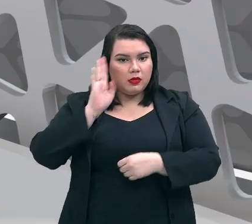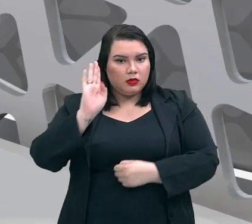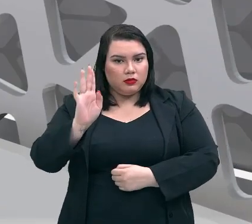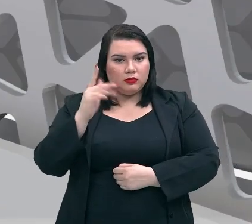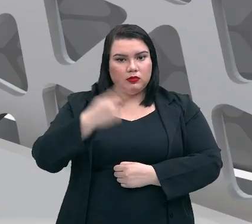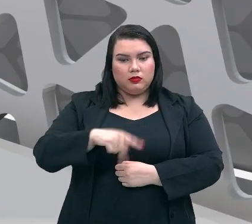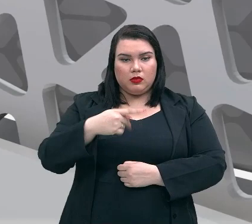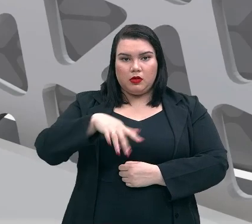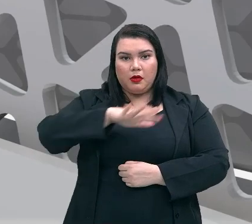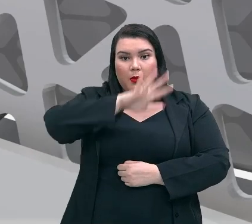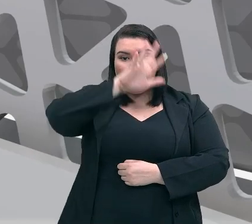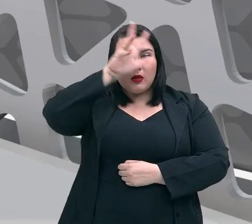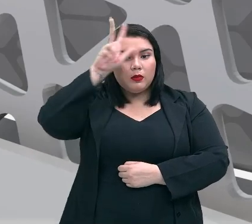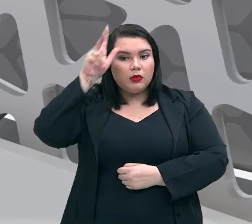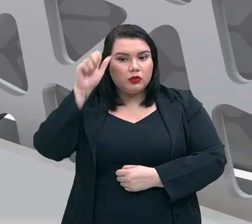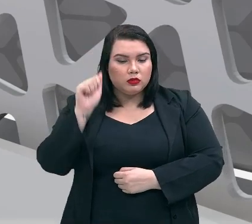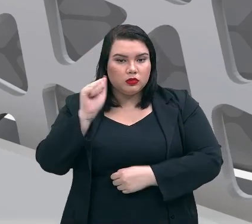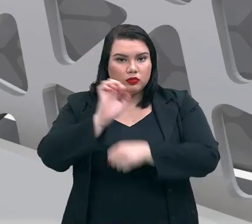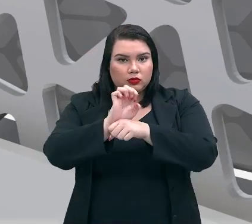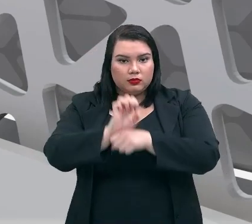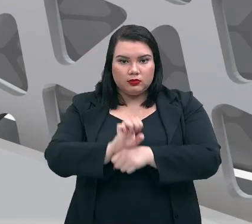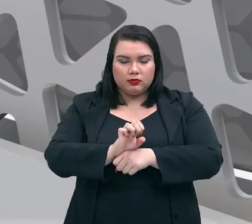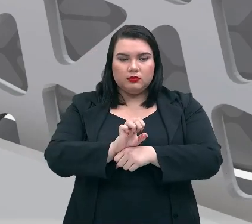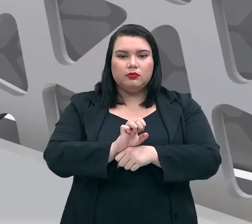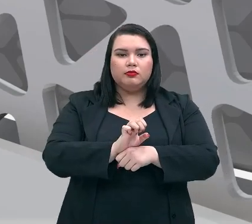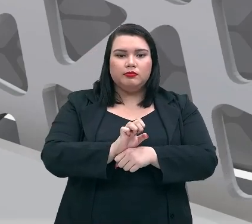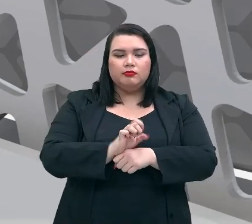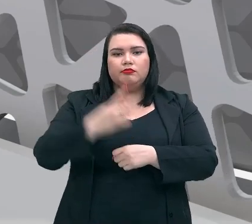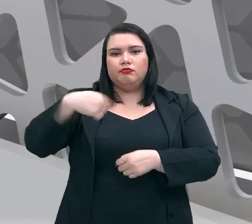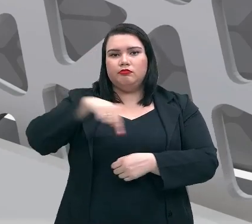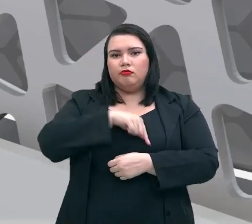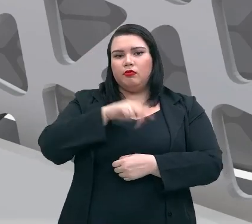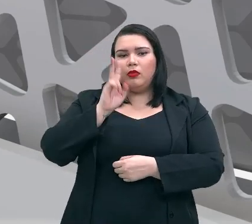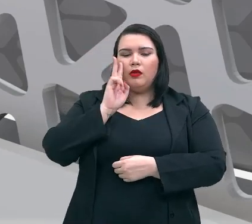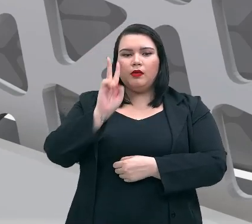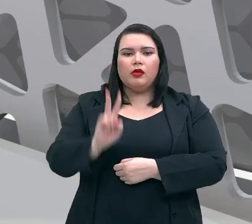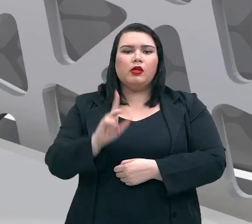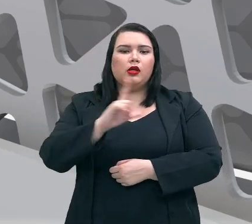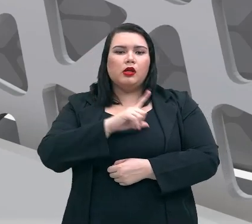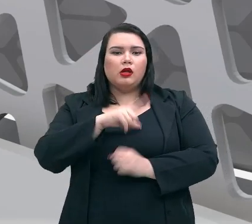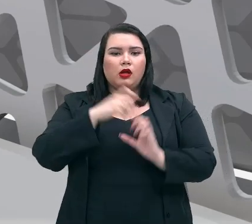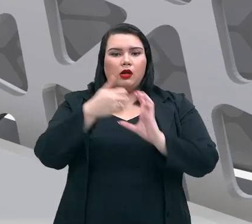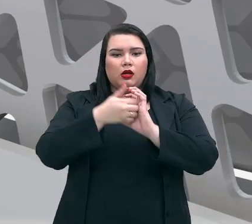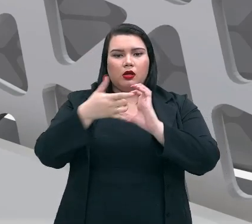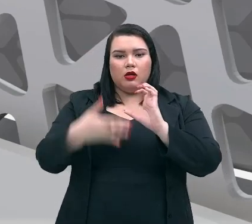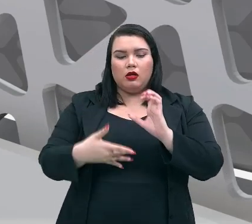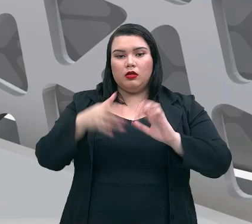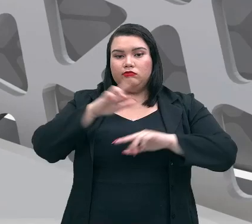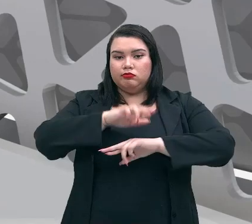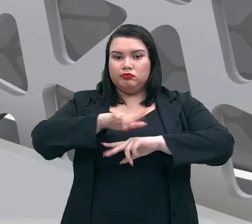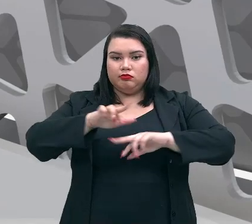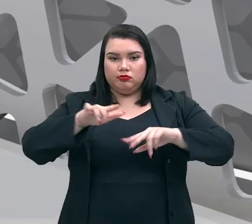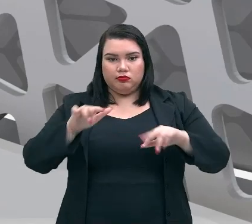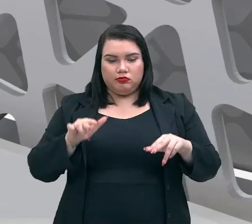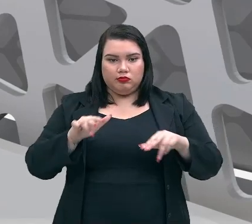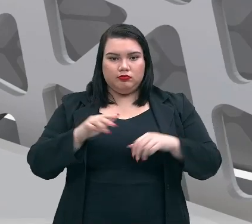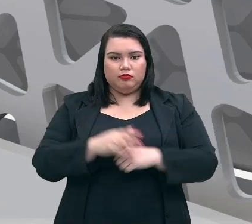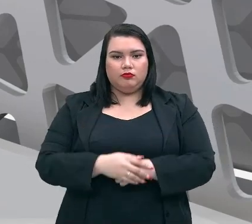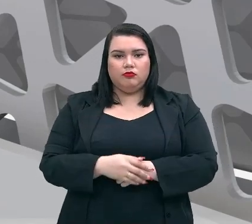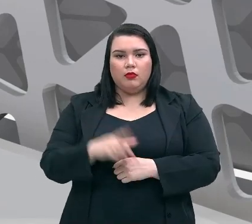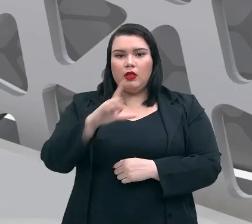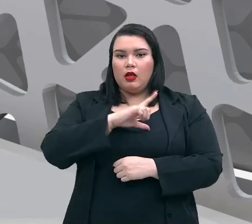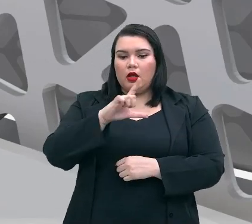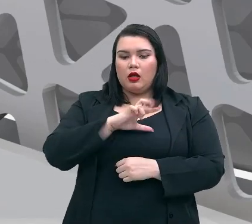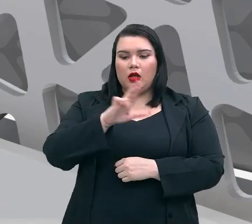aqui na região amazônica, no estado do Amazonas, a gente observa diferentes características desses rios. Existem rios que